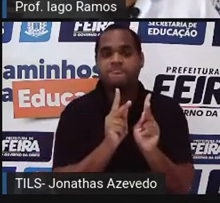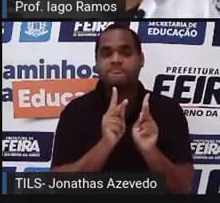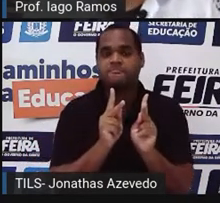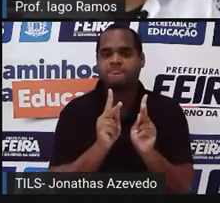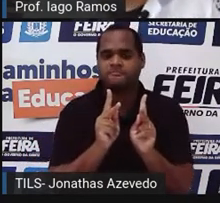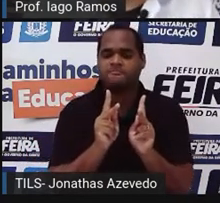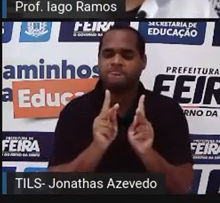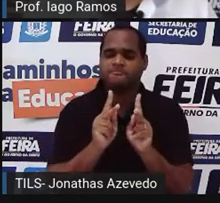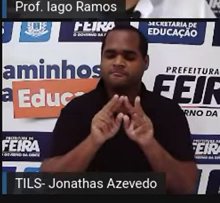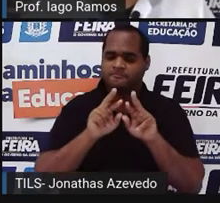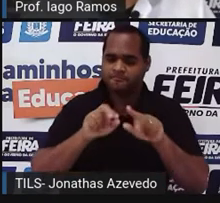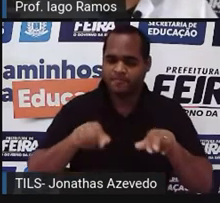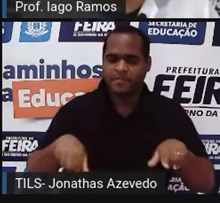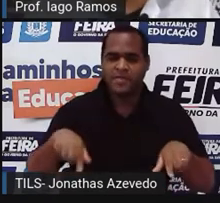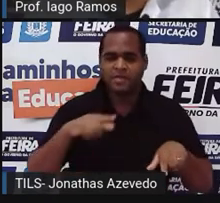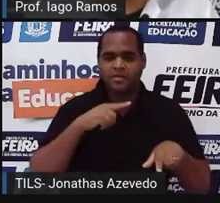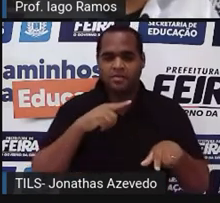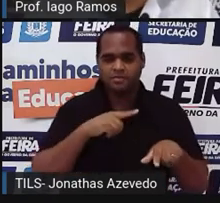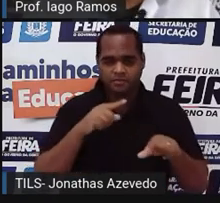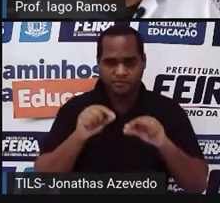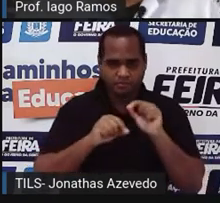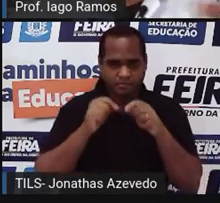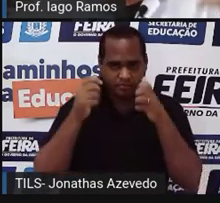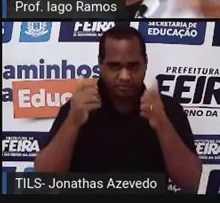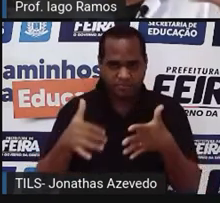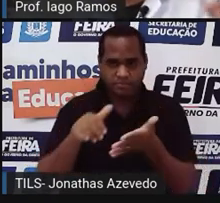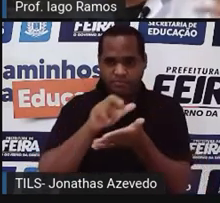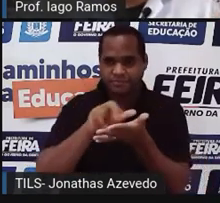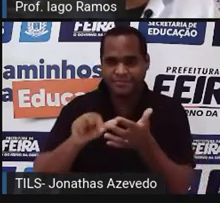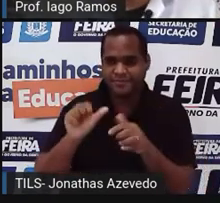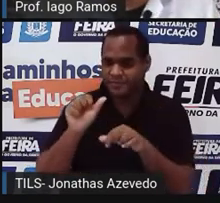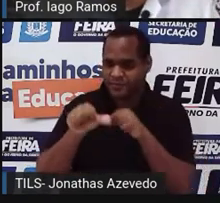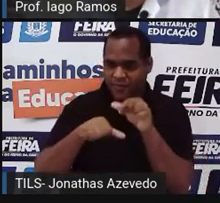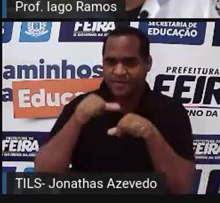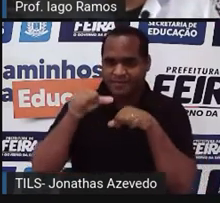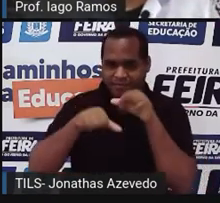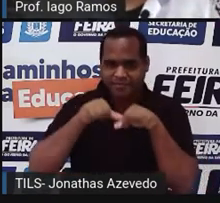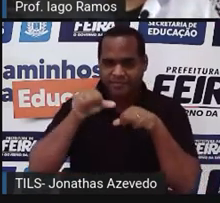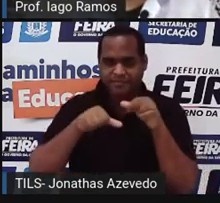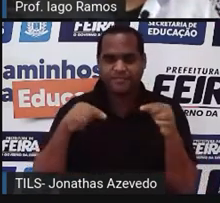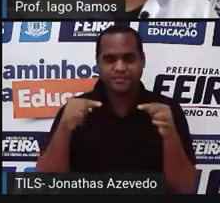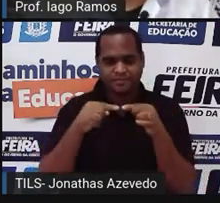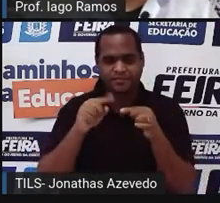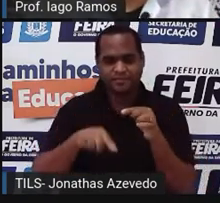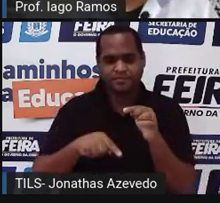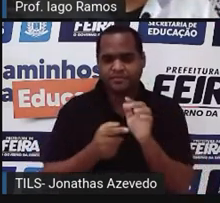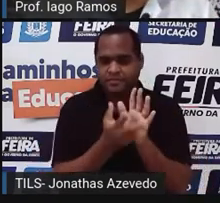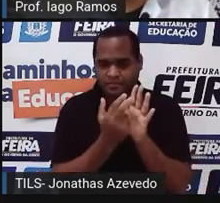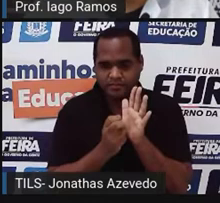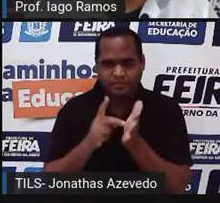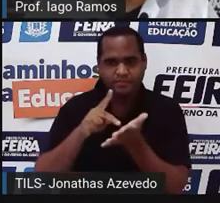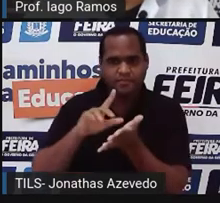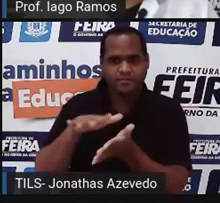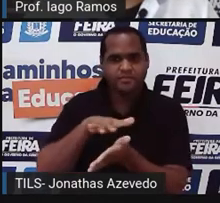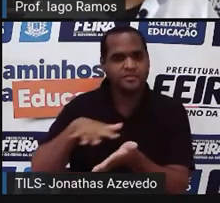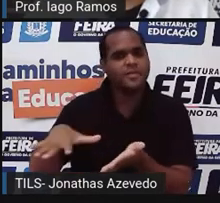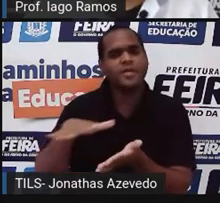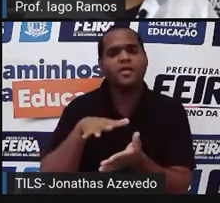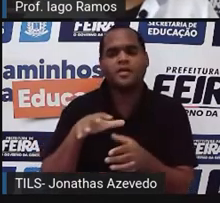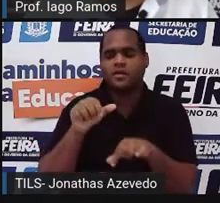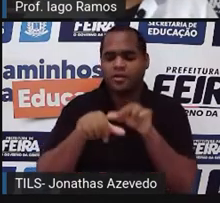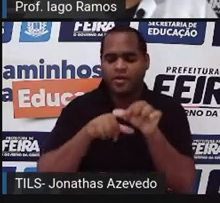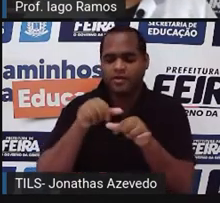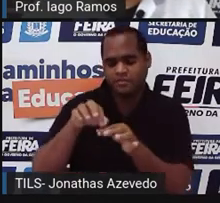maneira a gente pode provocar outras transformações em figuras geométricas planas